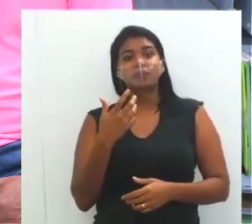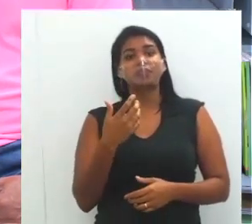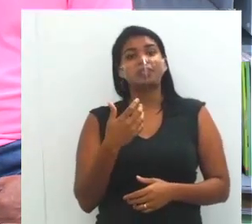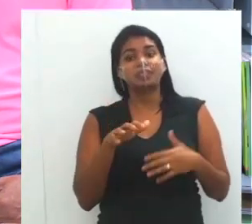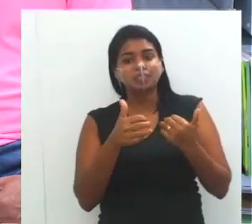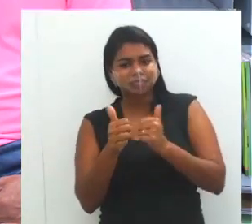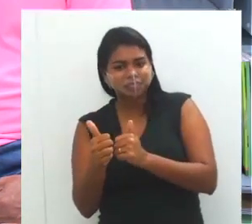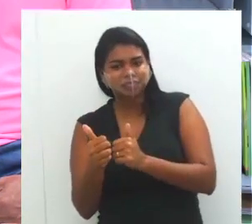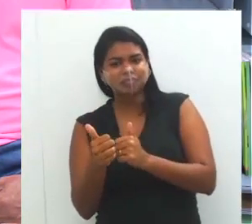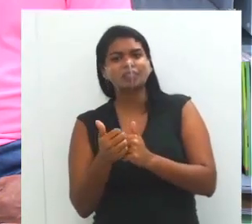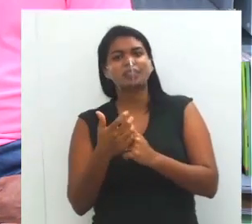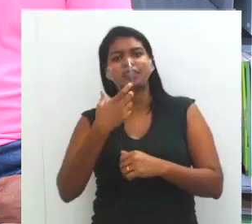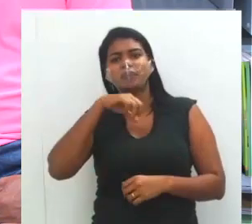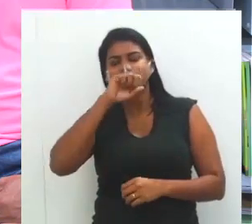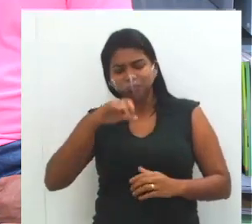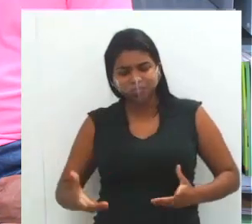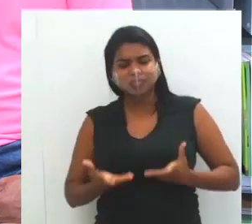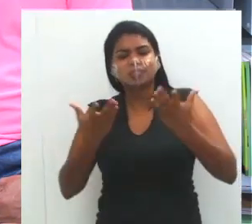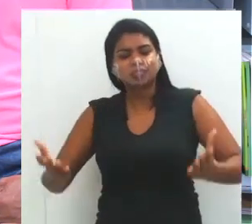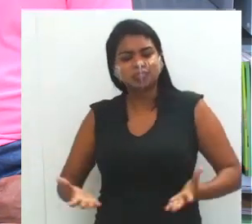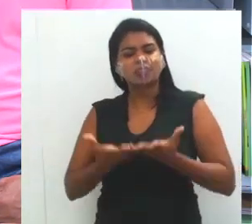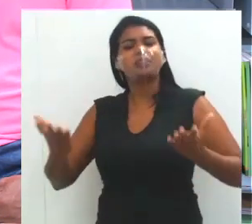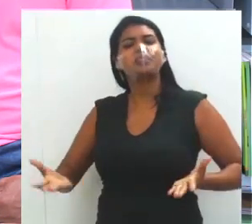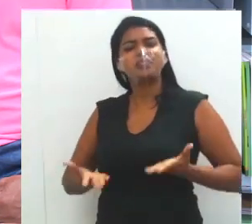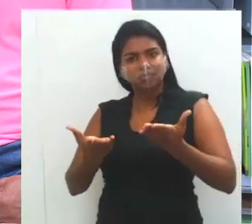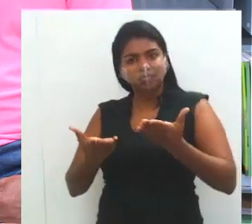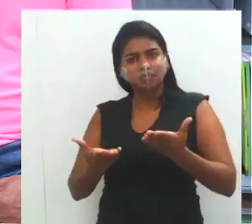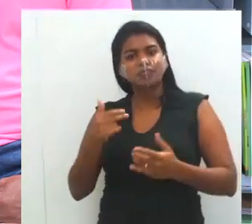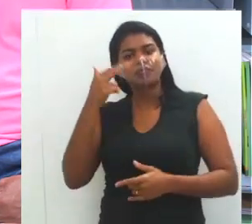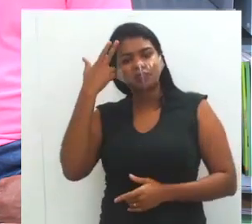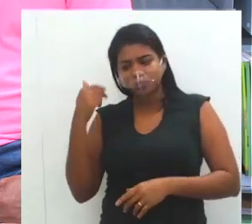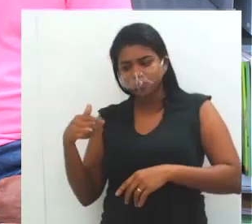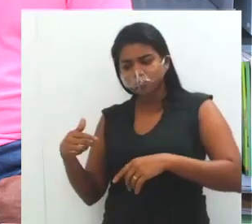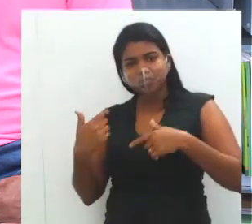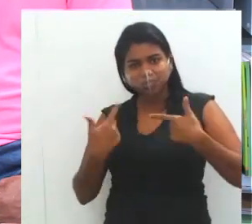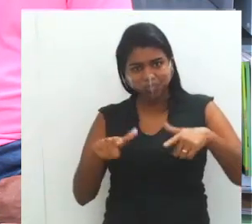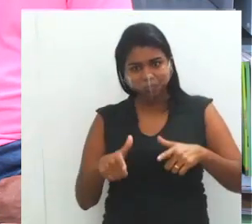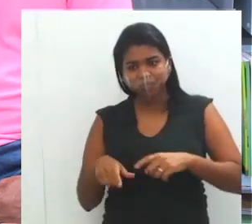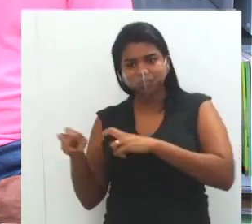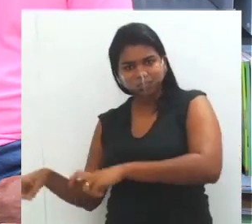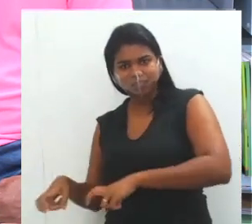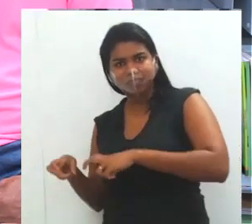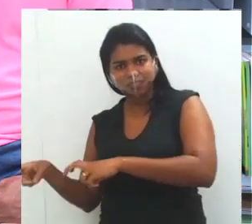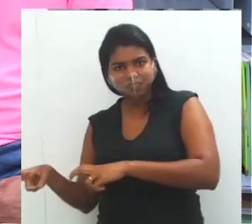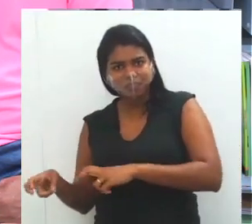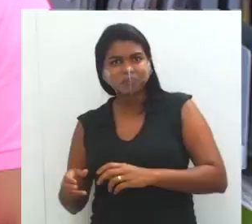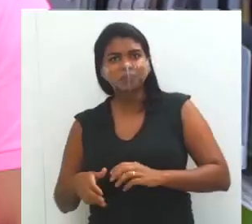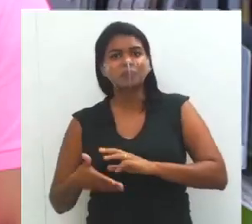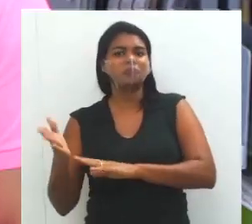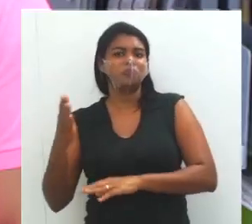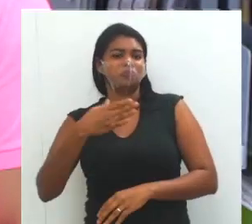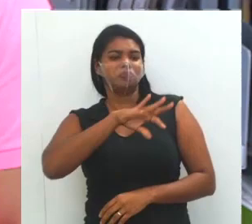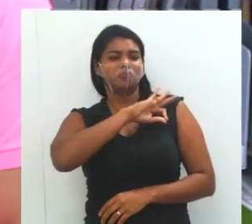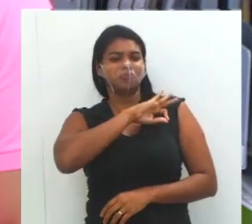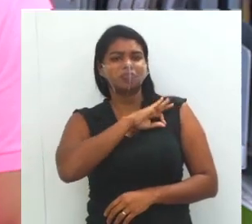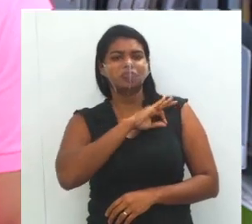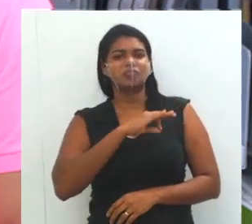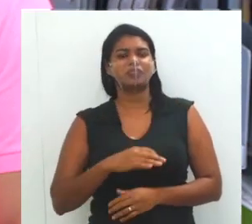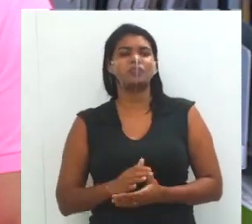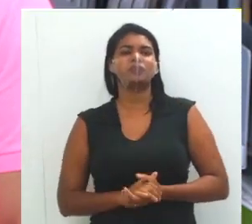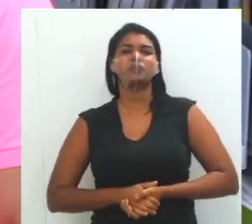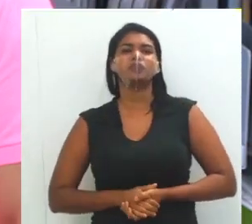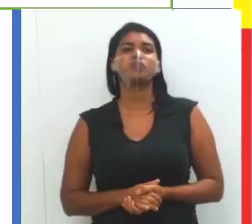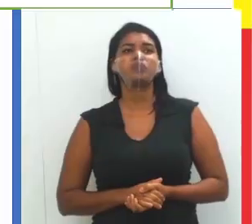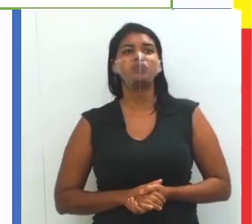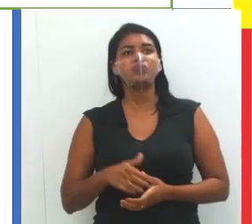mesmo trabalhando na lavoura. Aqui eu tenho um ponto interessante, que é a fuga de casa e o exército. Vamos lá. É